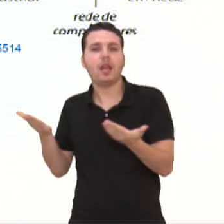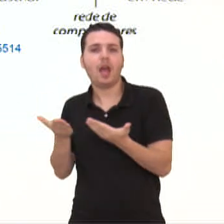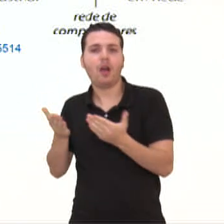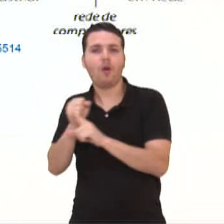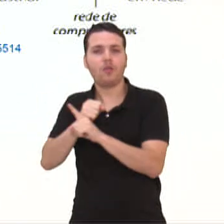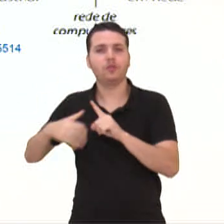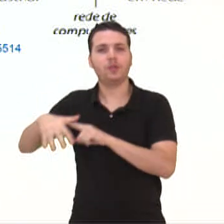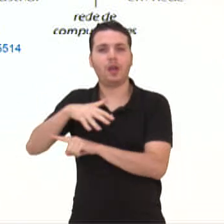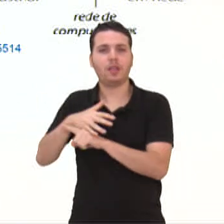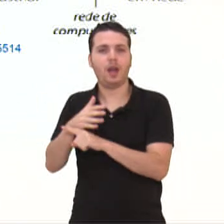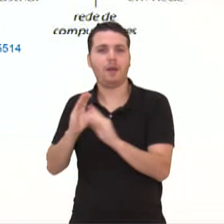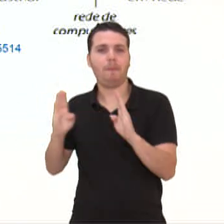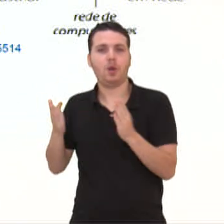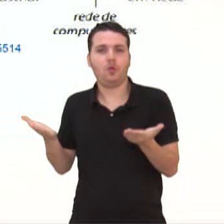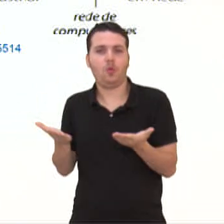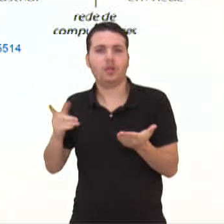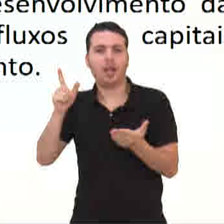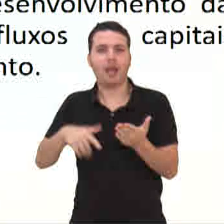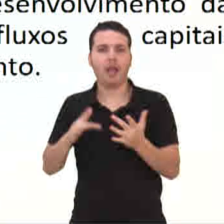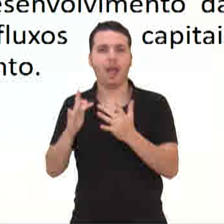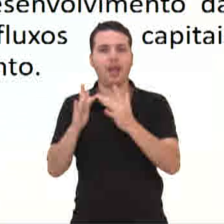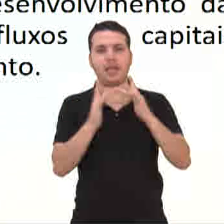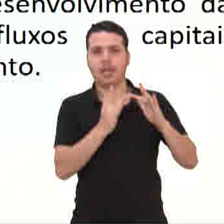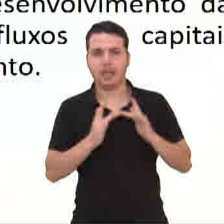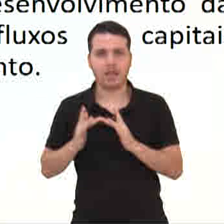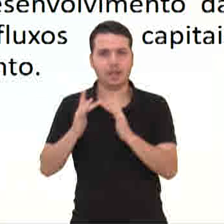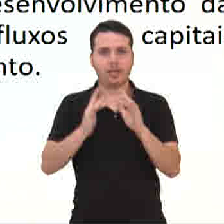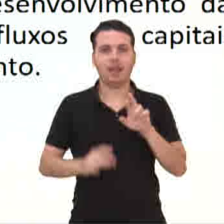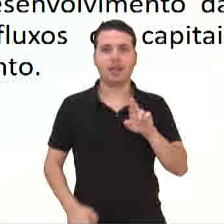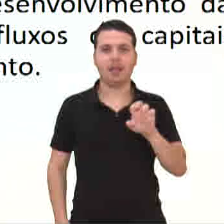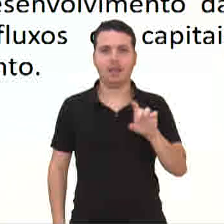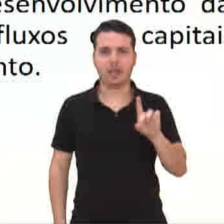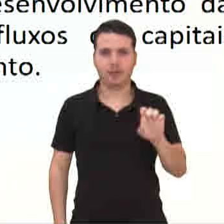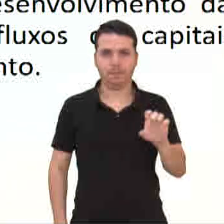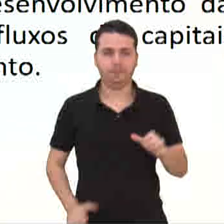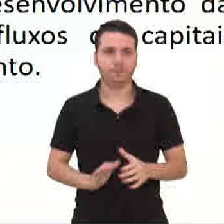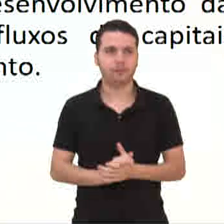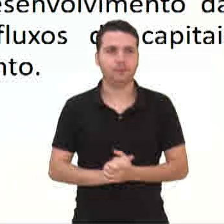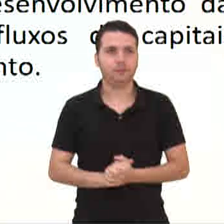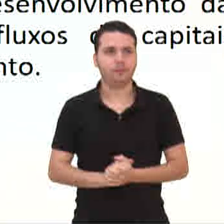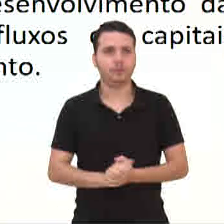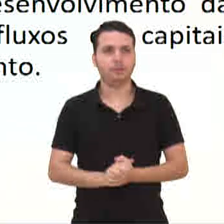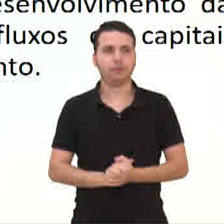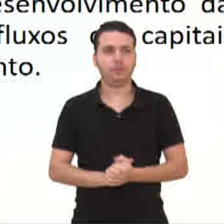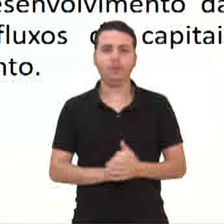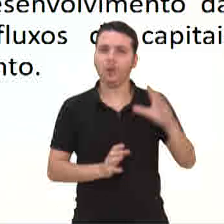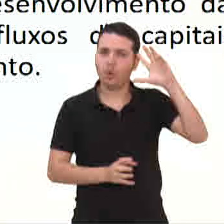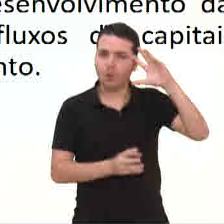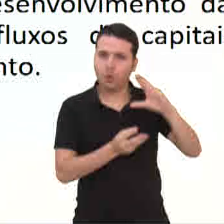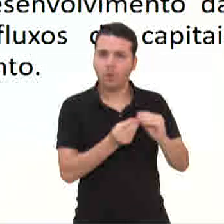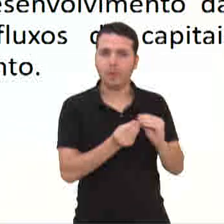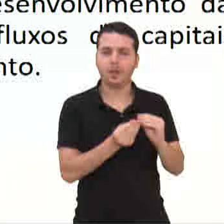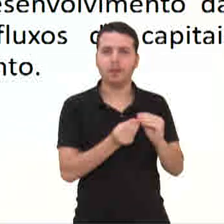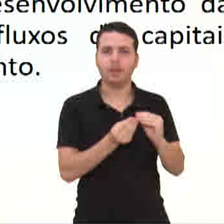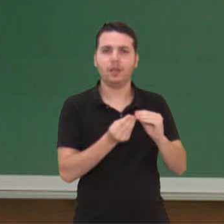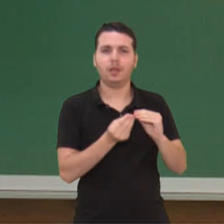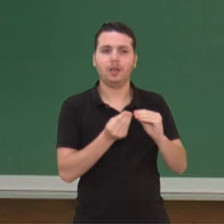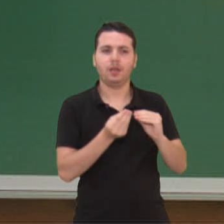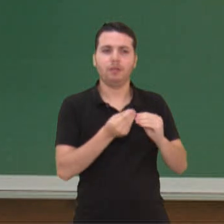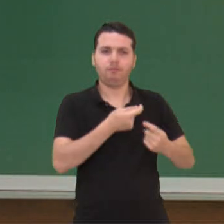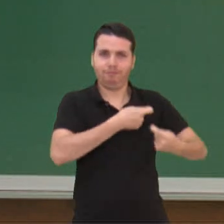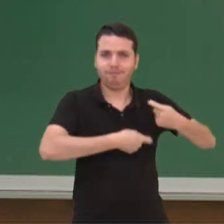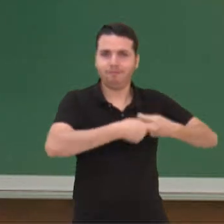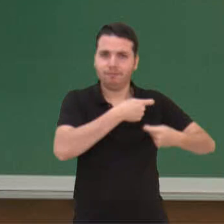hoje, chamada sociedade em rede. Então, para entendermos aí o comércio, nós temos que entender um pouco da evolução